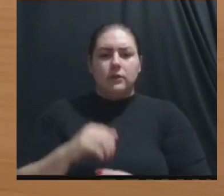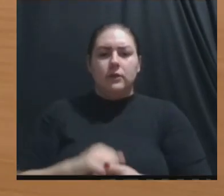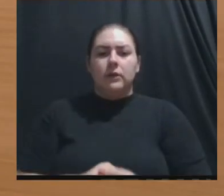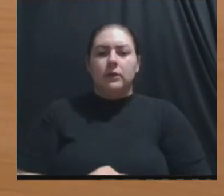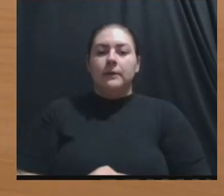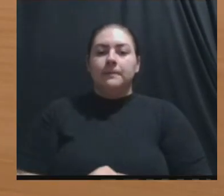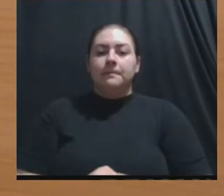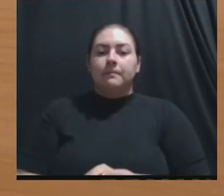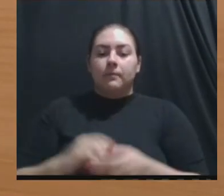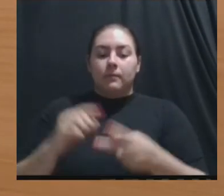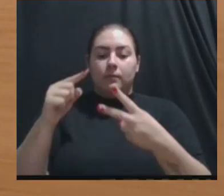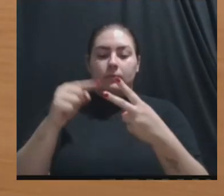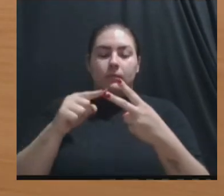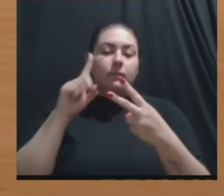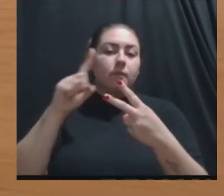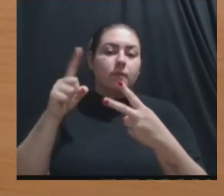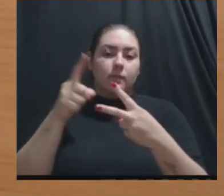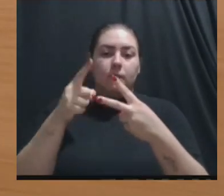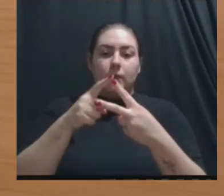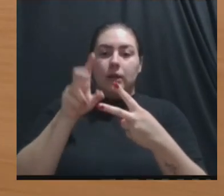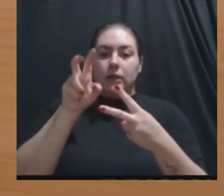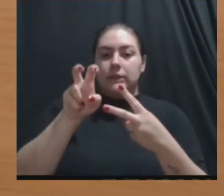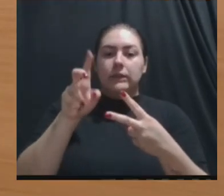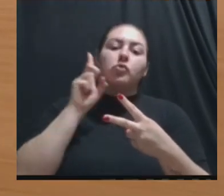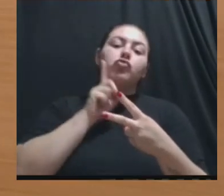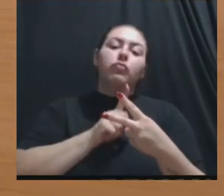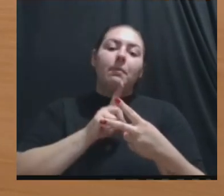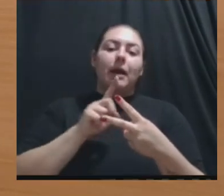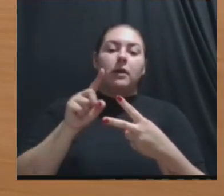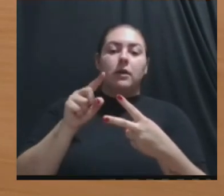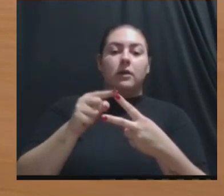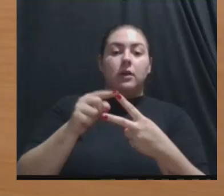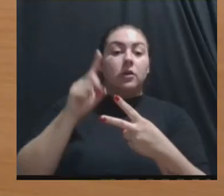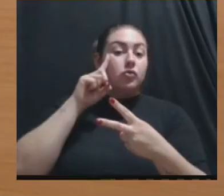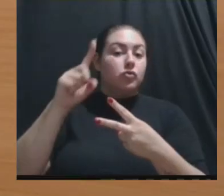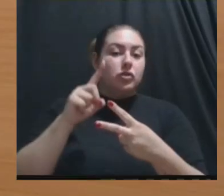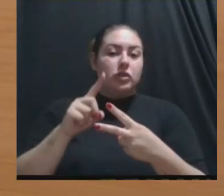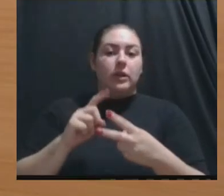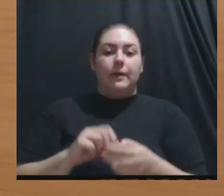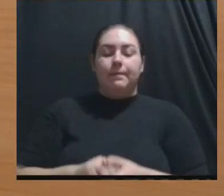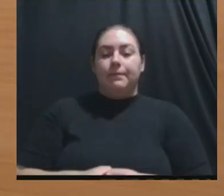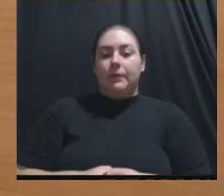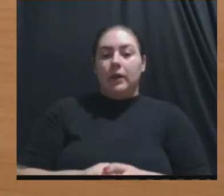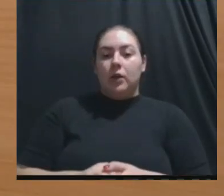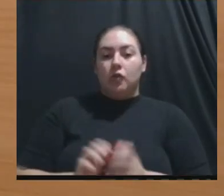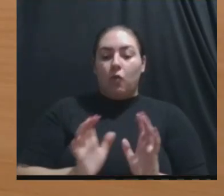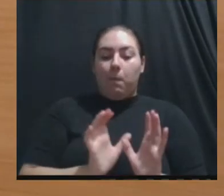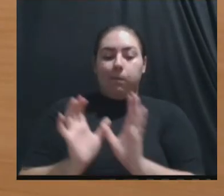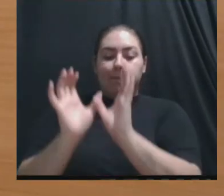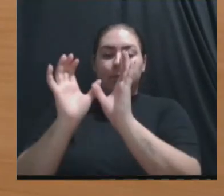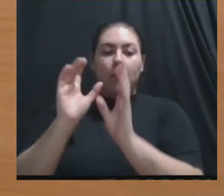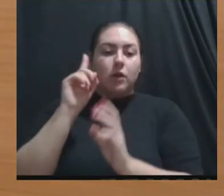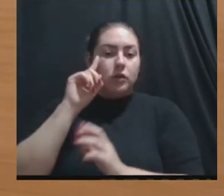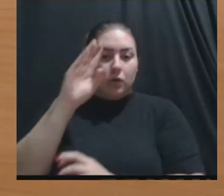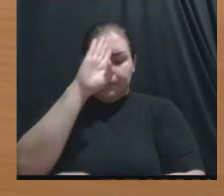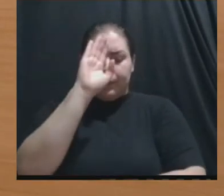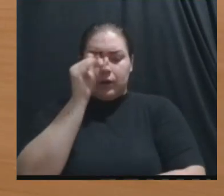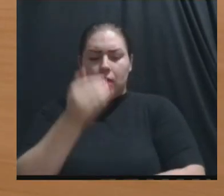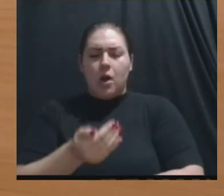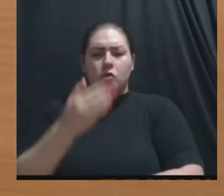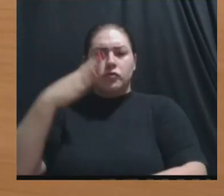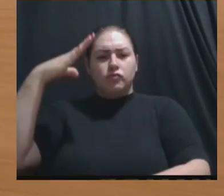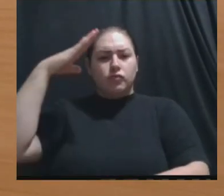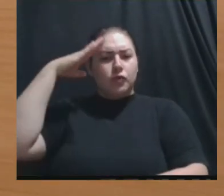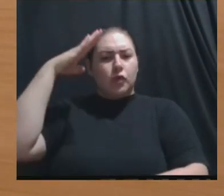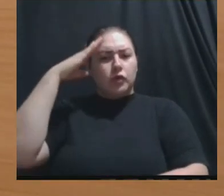de maio, que é o Dia Nacional do Expedicionário, data dedicada a honrar os soldados brasileiros, e o dia